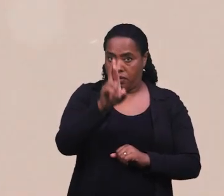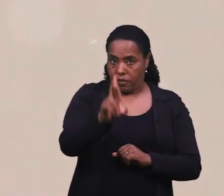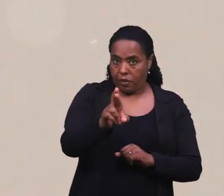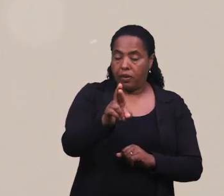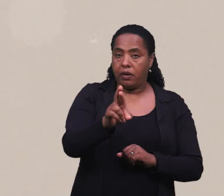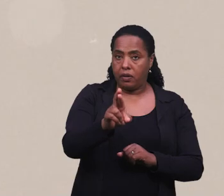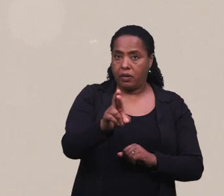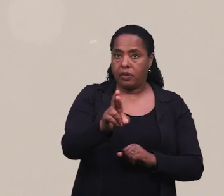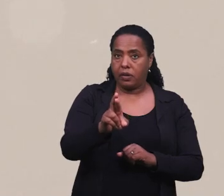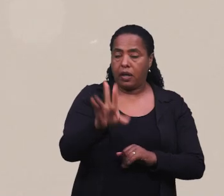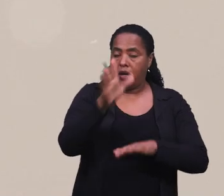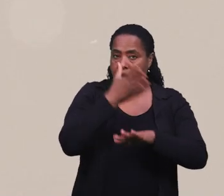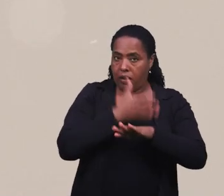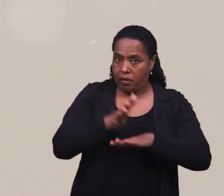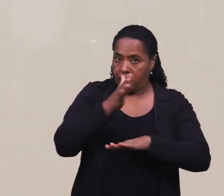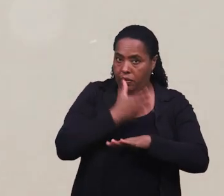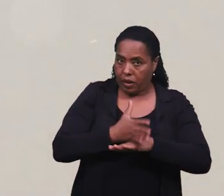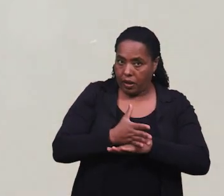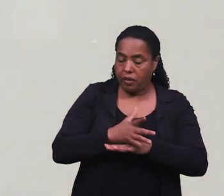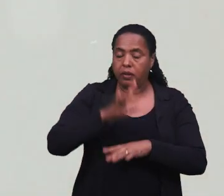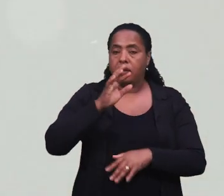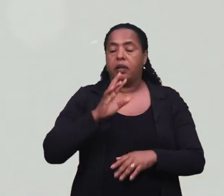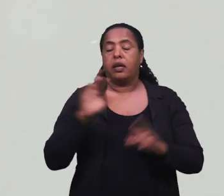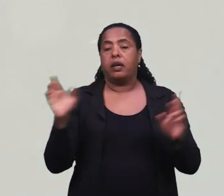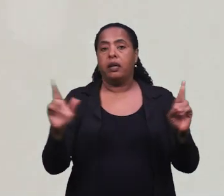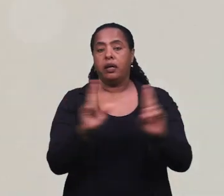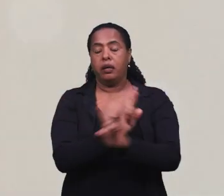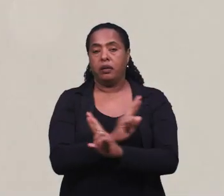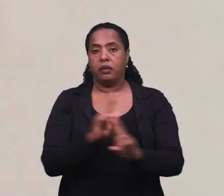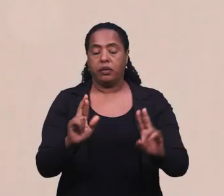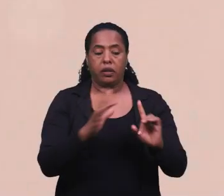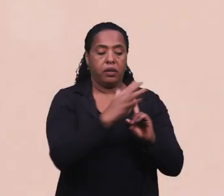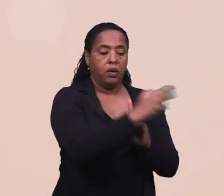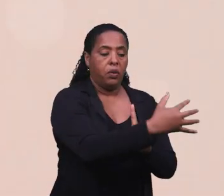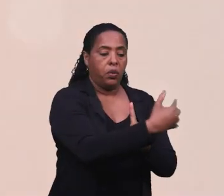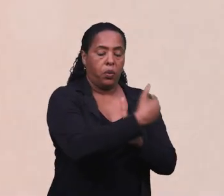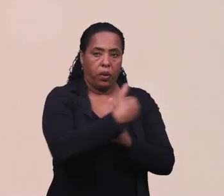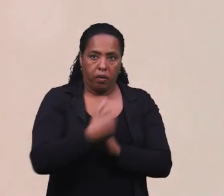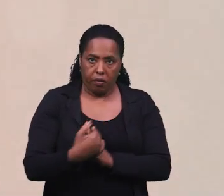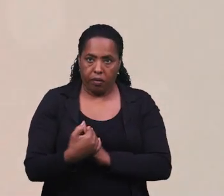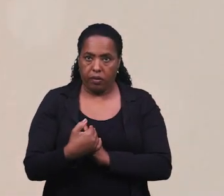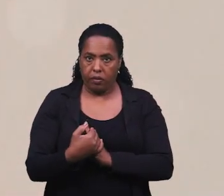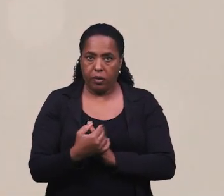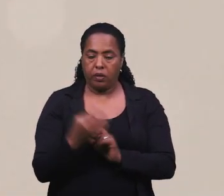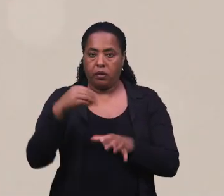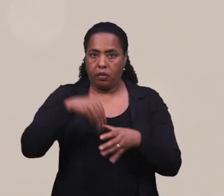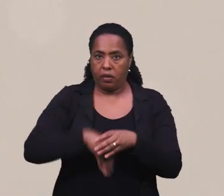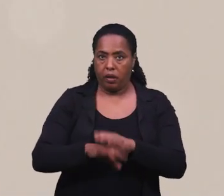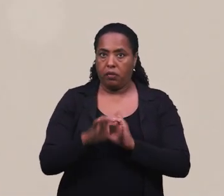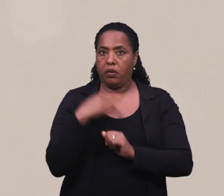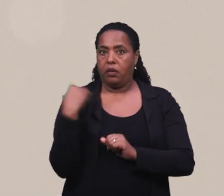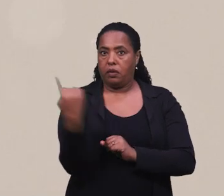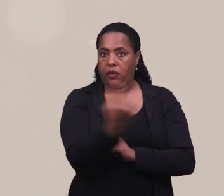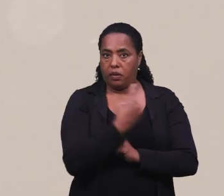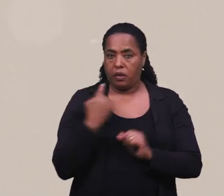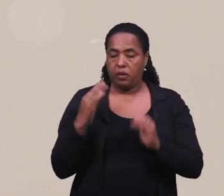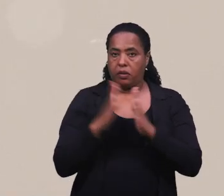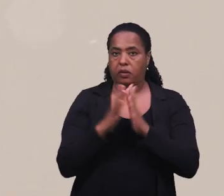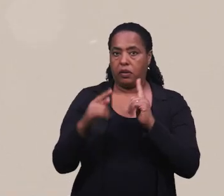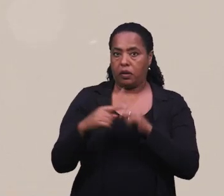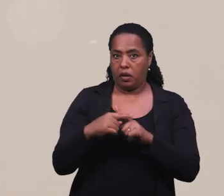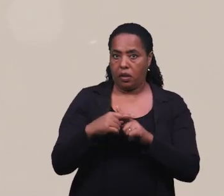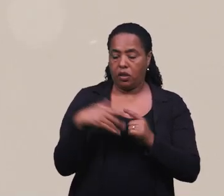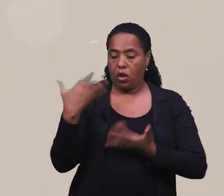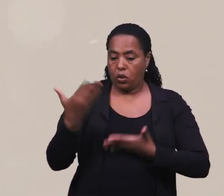da alimentação. Mas muitas vezes, ainda essa rapidez para ele é muito longa. Então, onde é que ele vai sentar? Onde ele